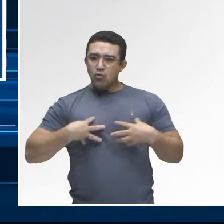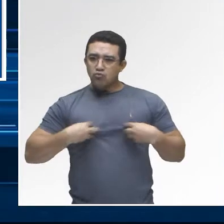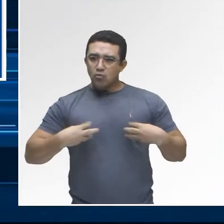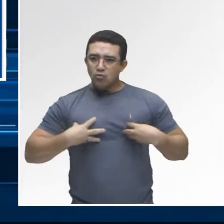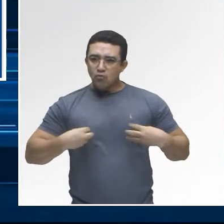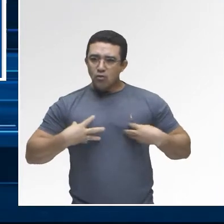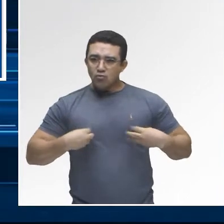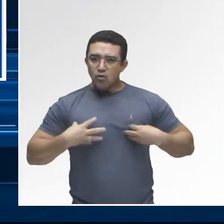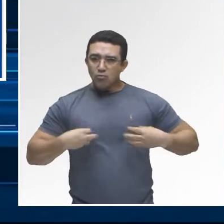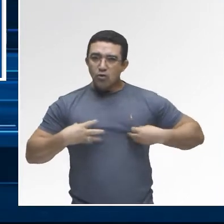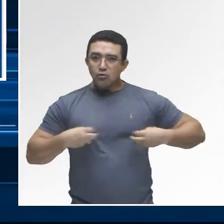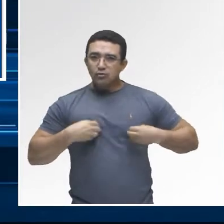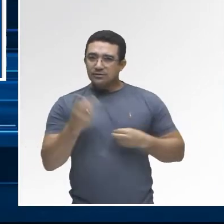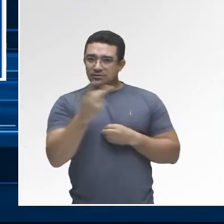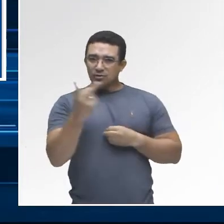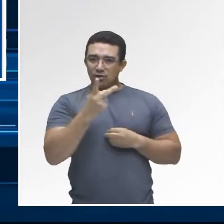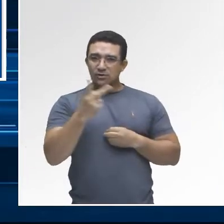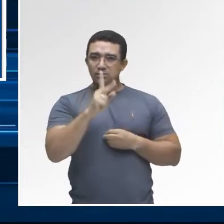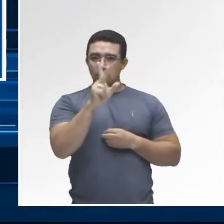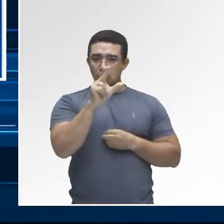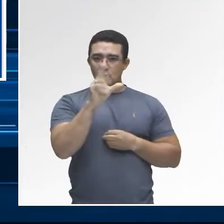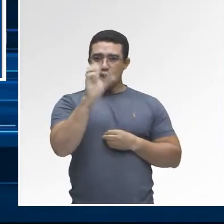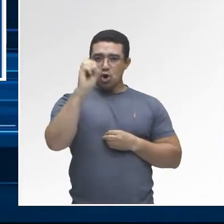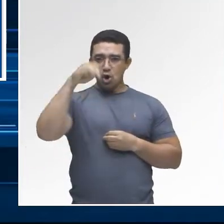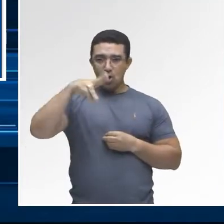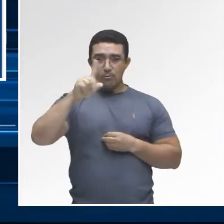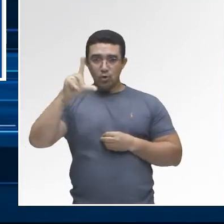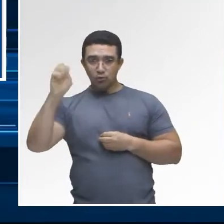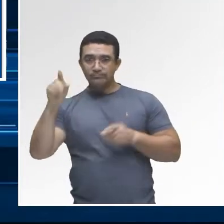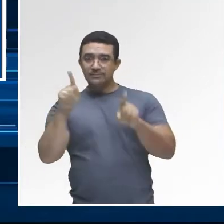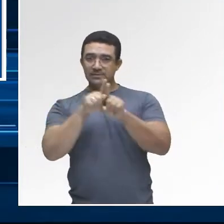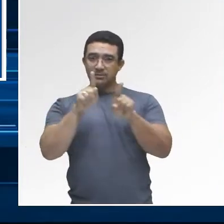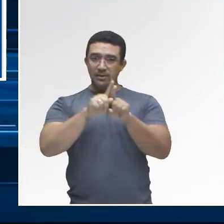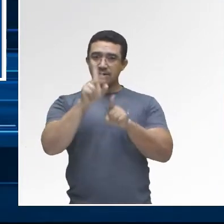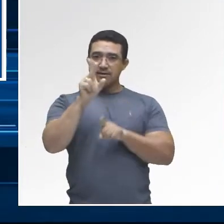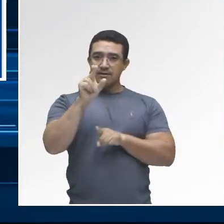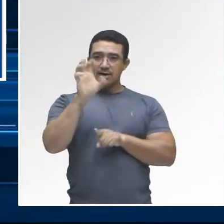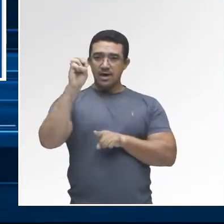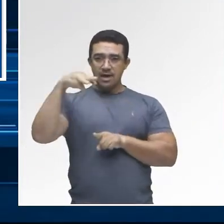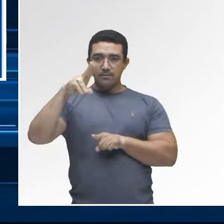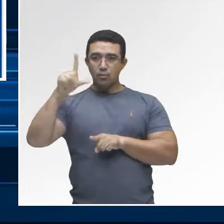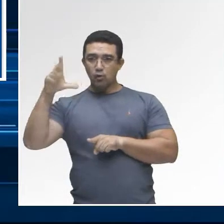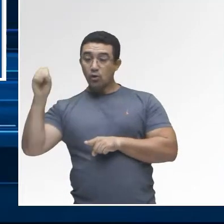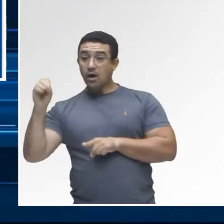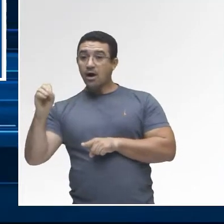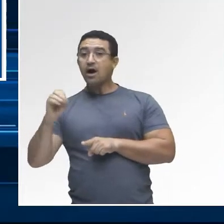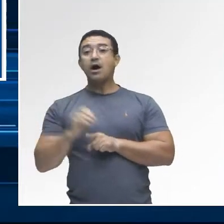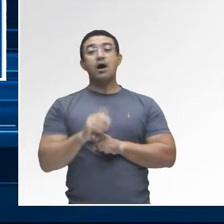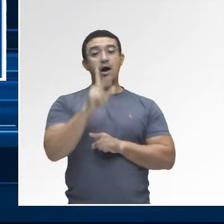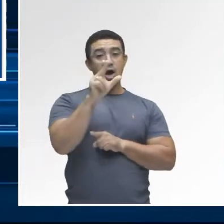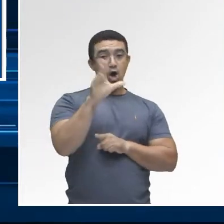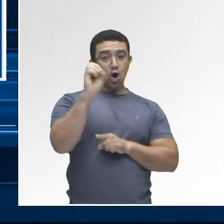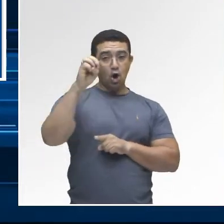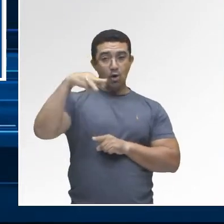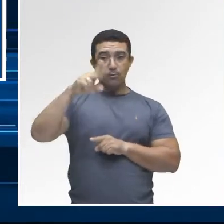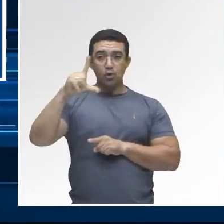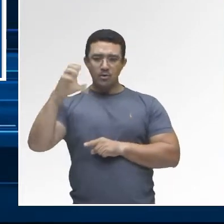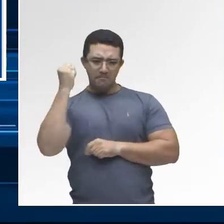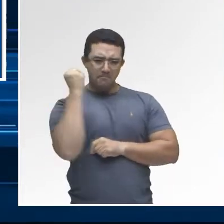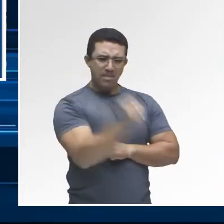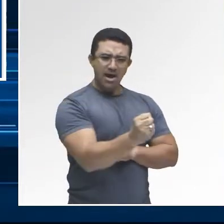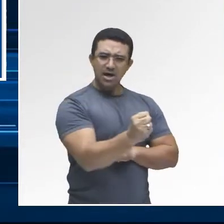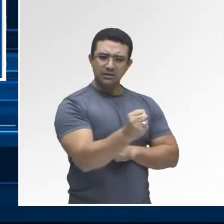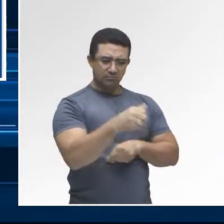certo? Rômulo e Remo. Então, Rômulo, ele vai matar o seu irmão e, a partir de então, ele